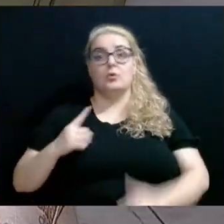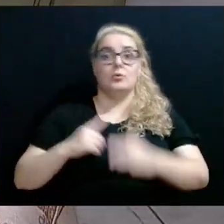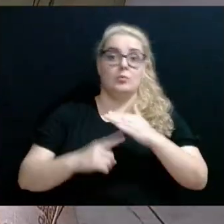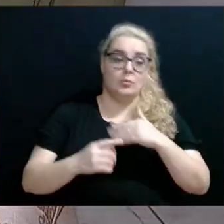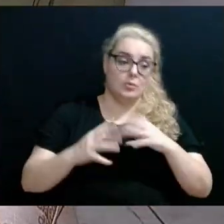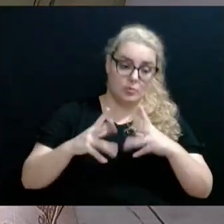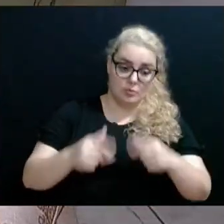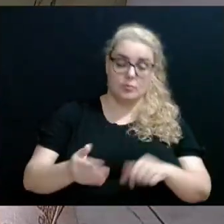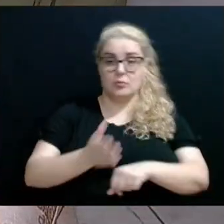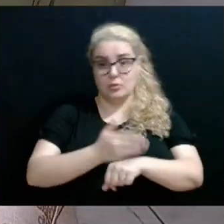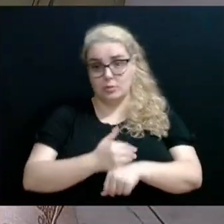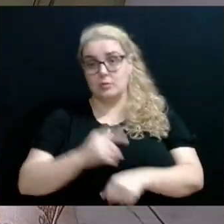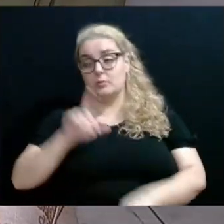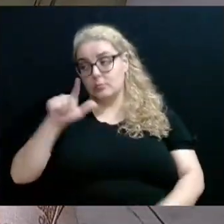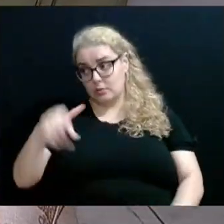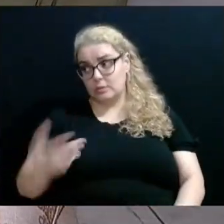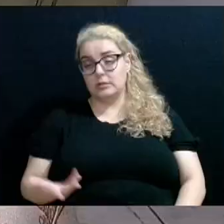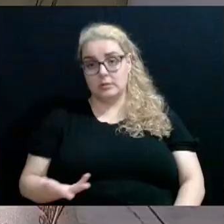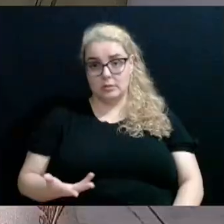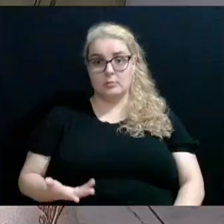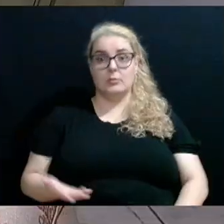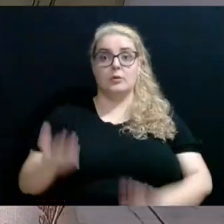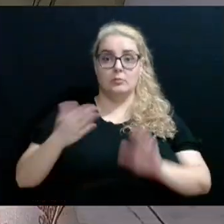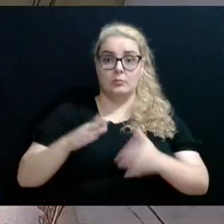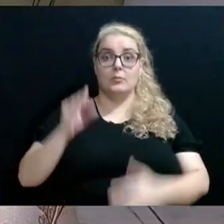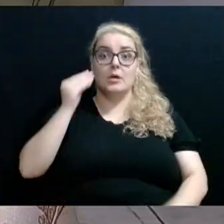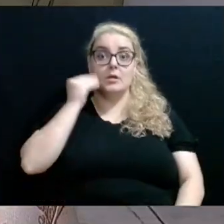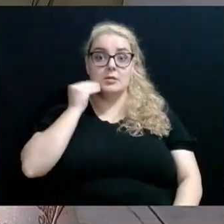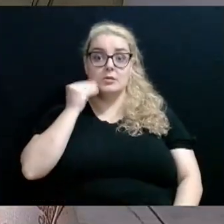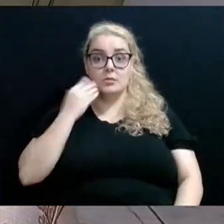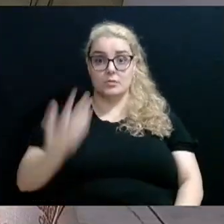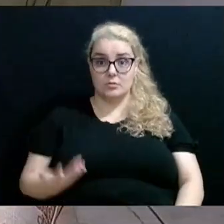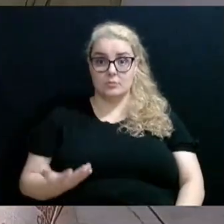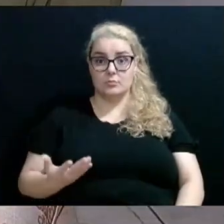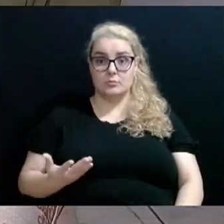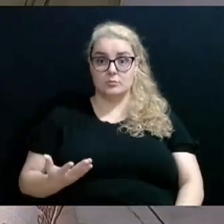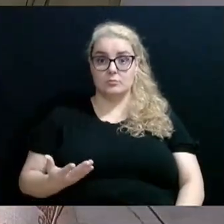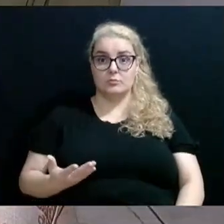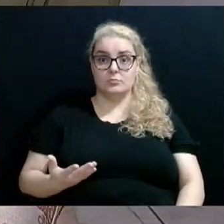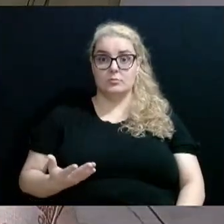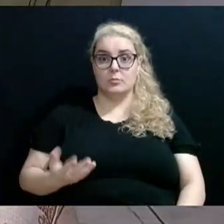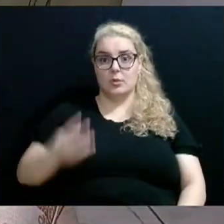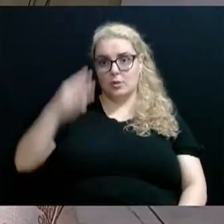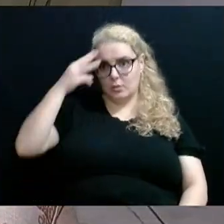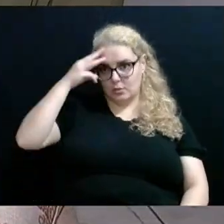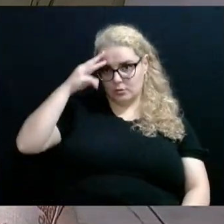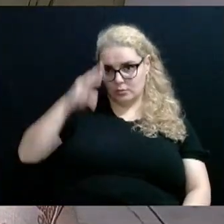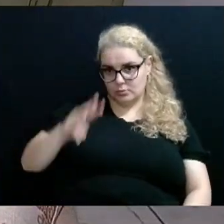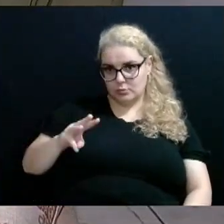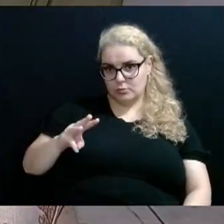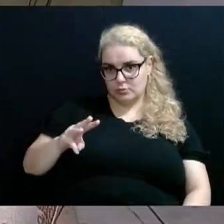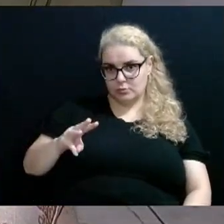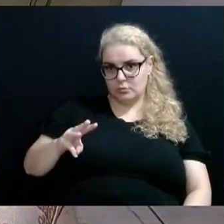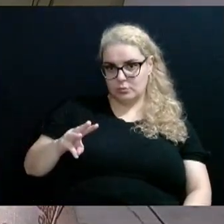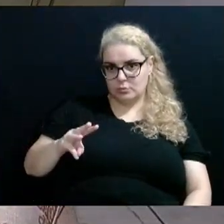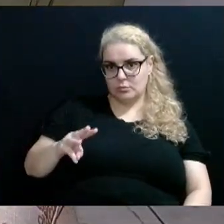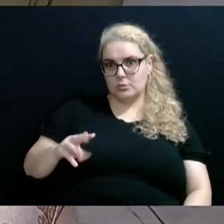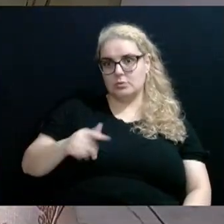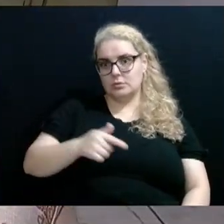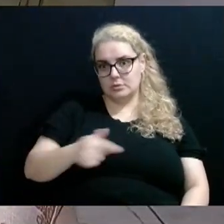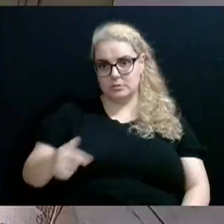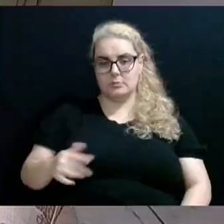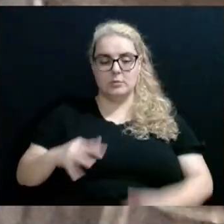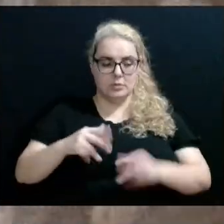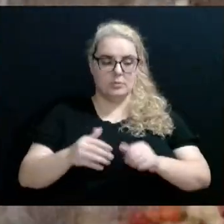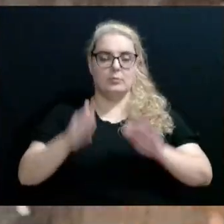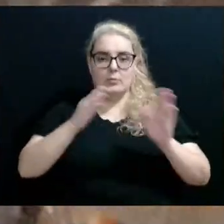antes, para depois pegar a produção. Mas eu tento pegar uns 3 dias da semana, né, inteiro para fazer a